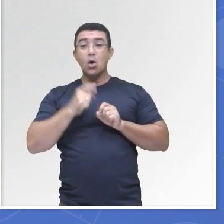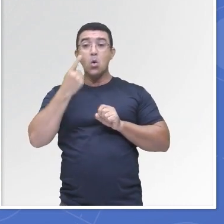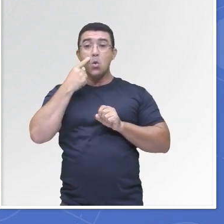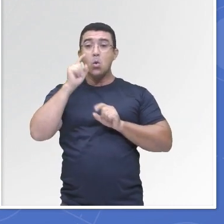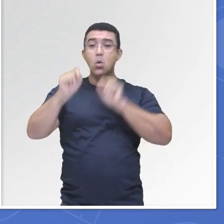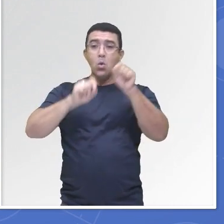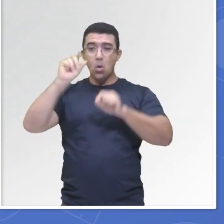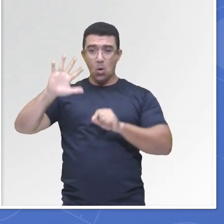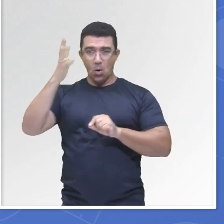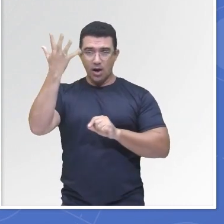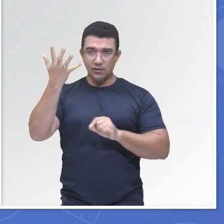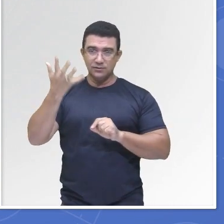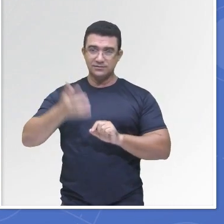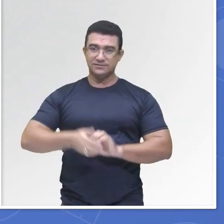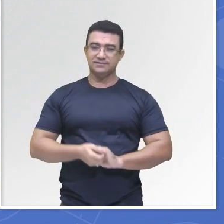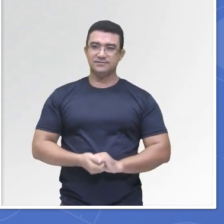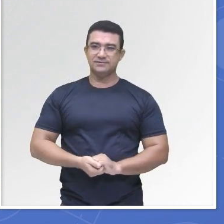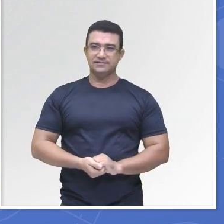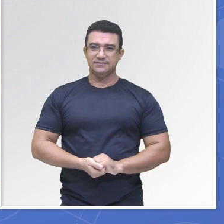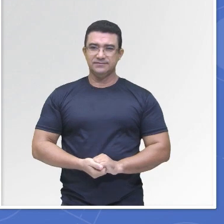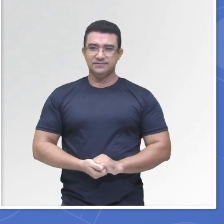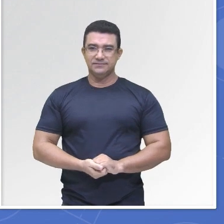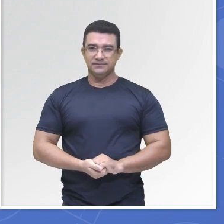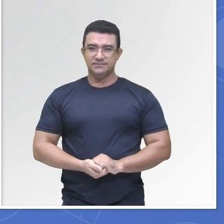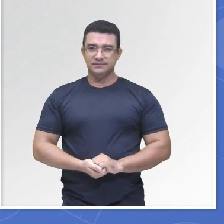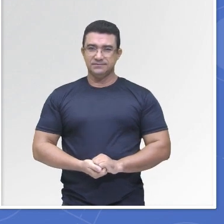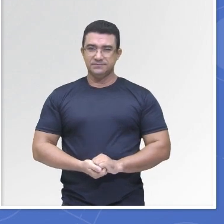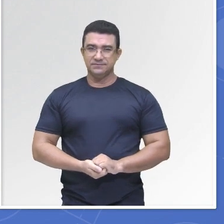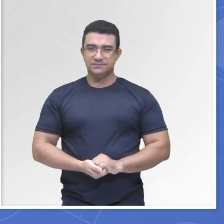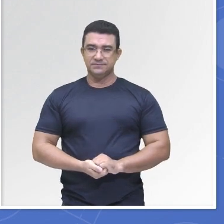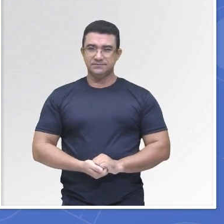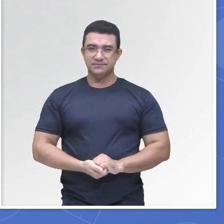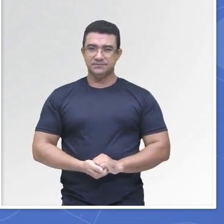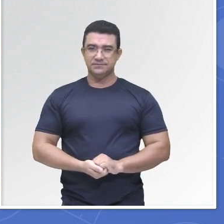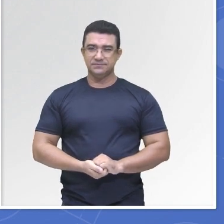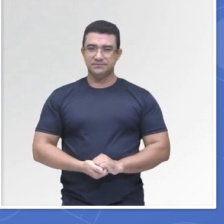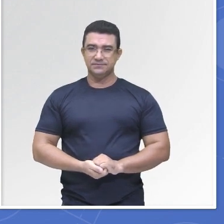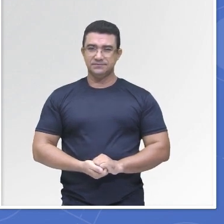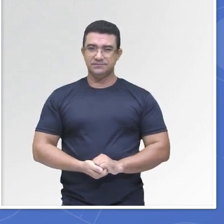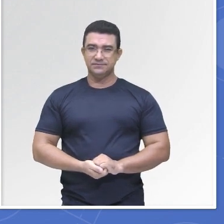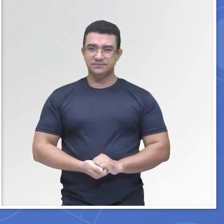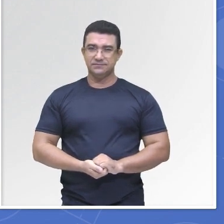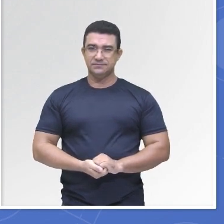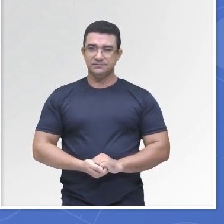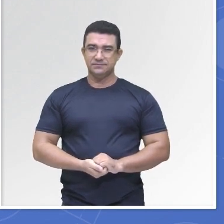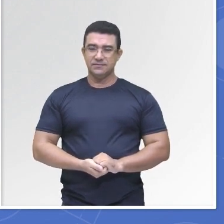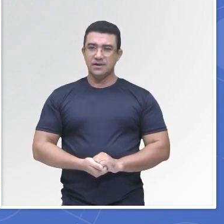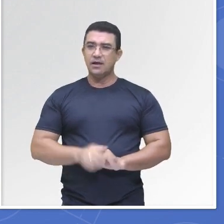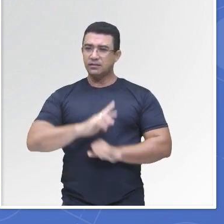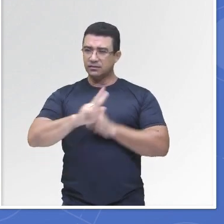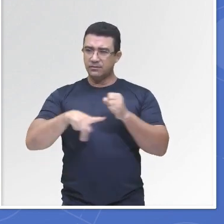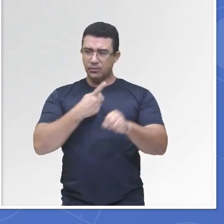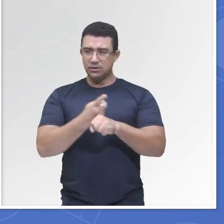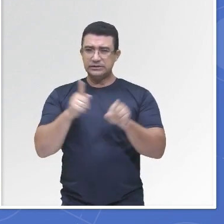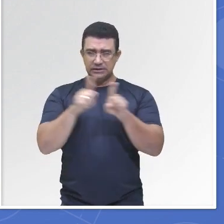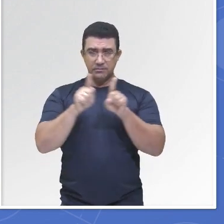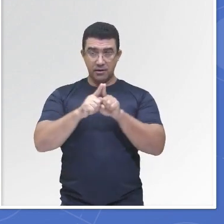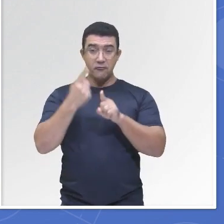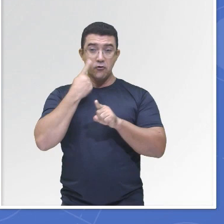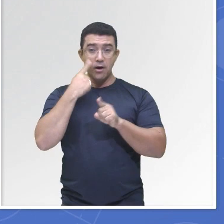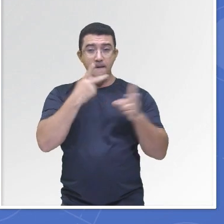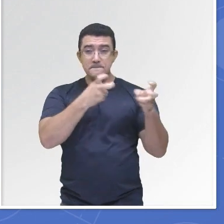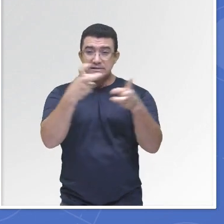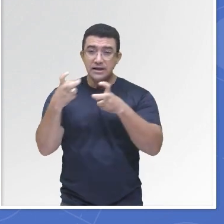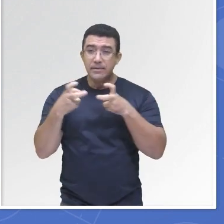no desenrolar aqui do nosso texto, tá? Mais adiante a gente vai ver,